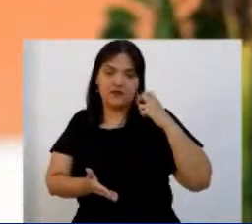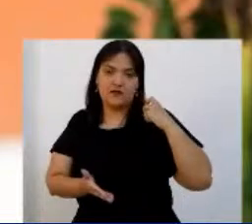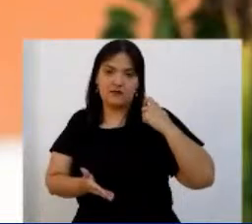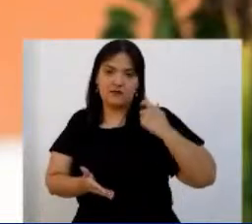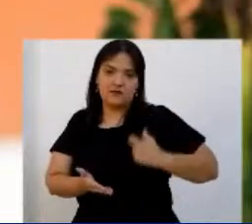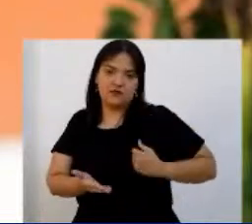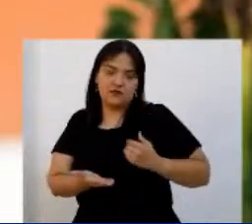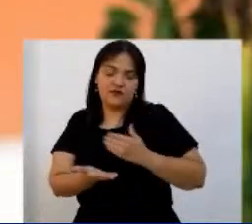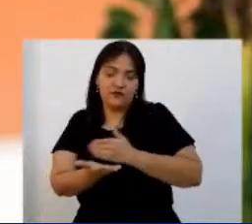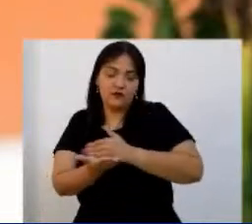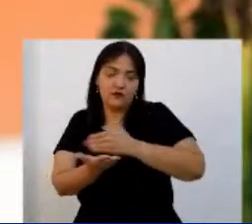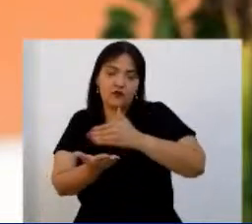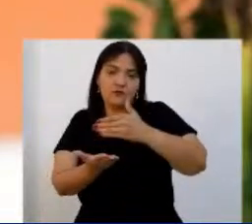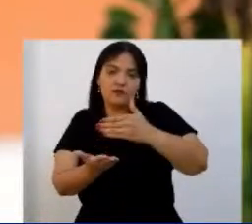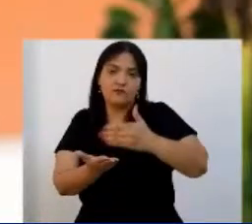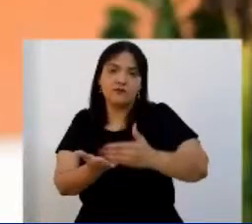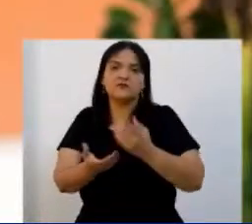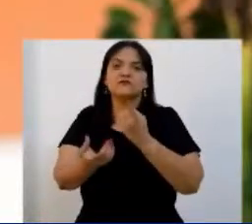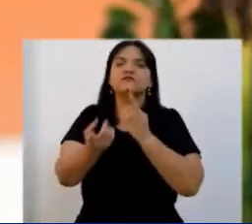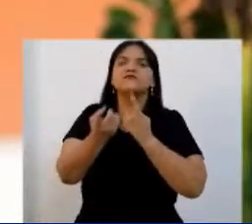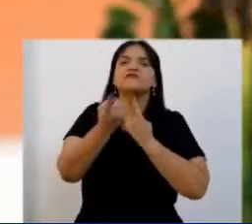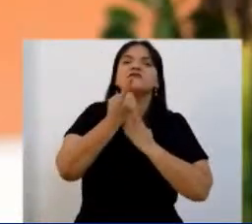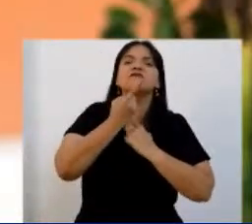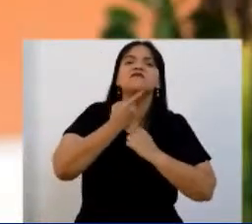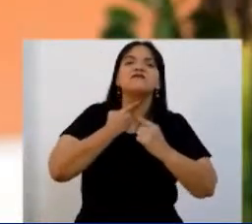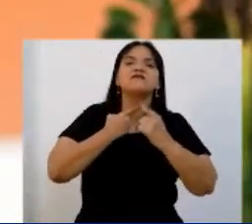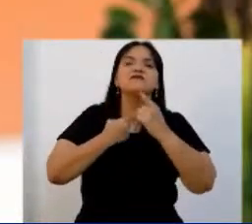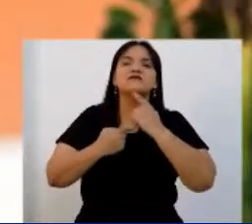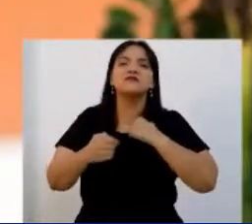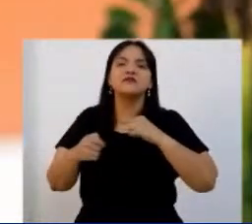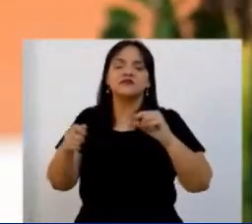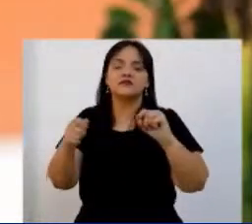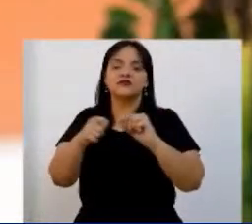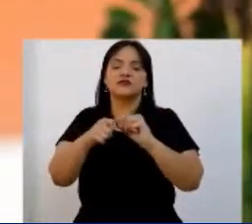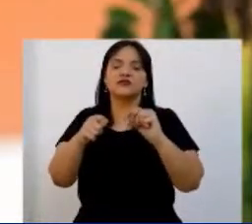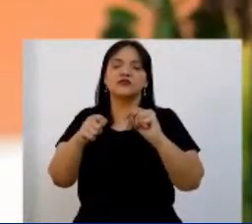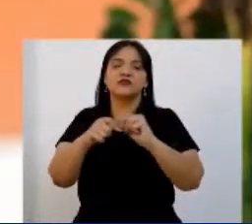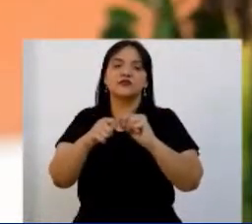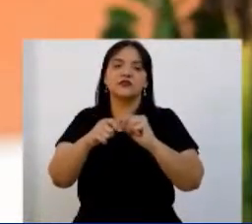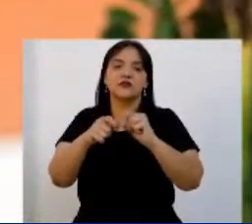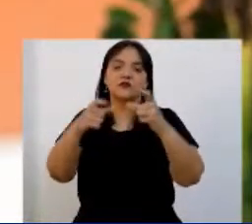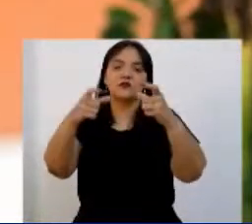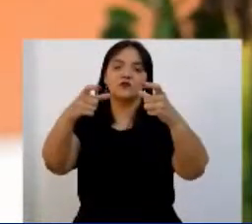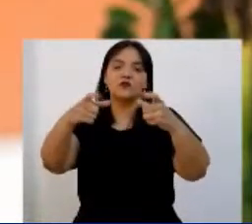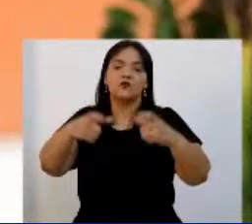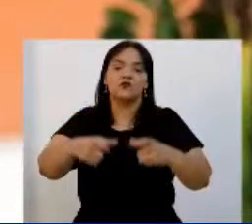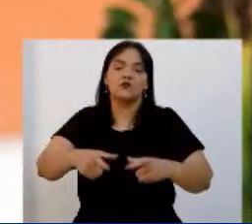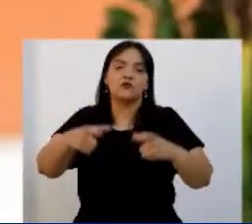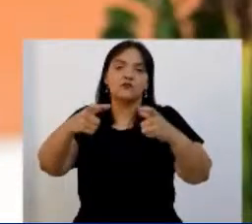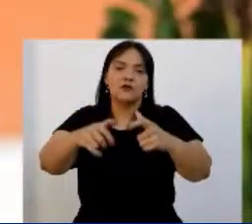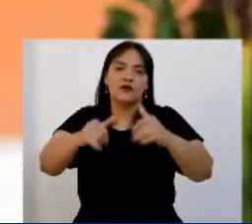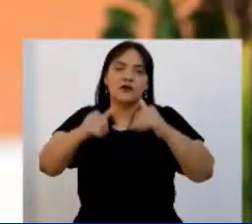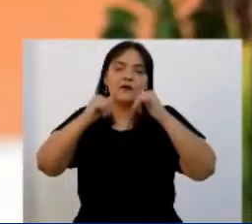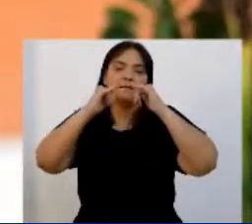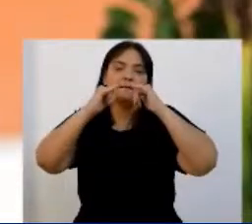da necessidade de se criar um espaço de divulgação